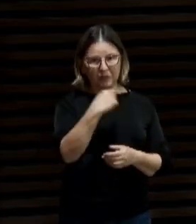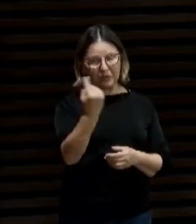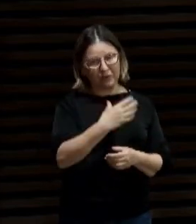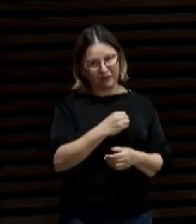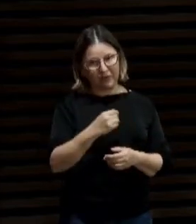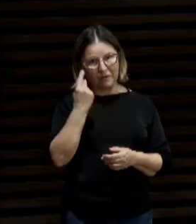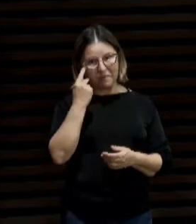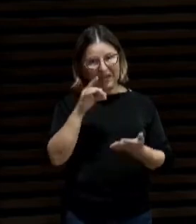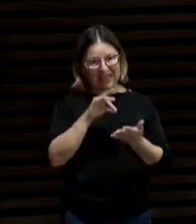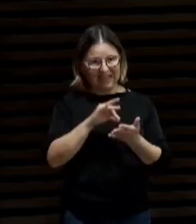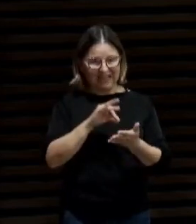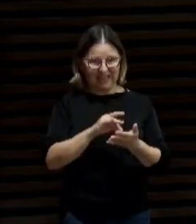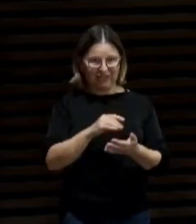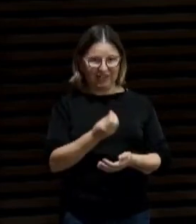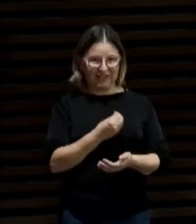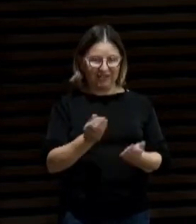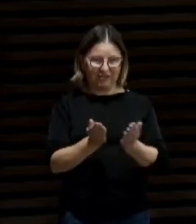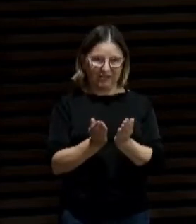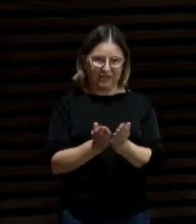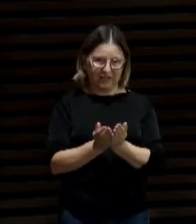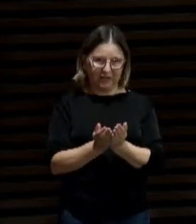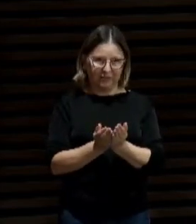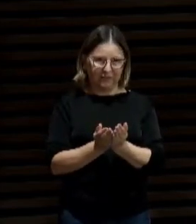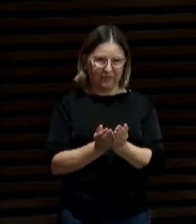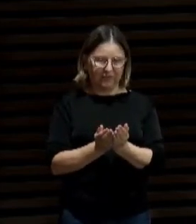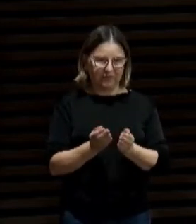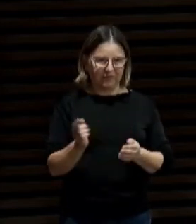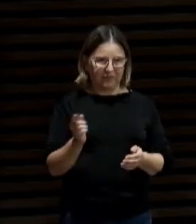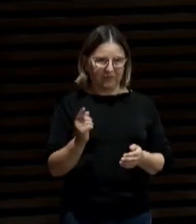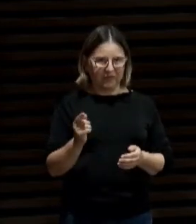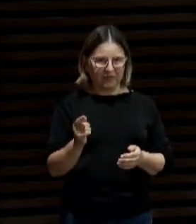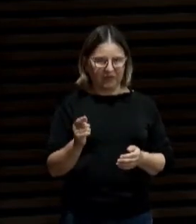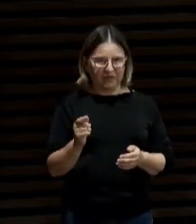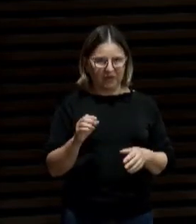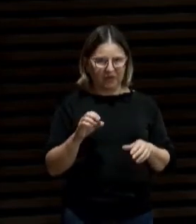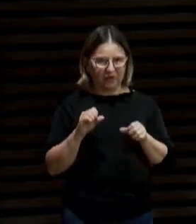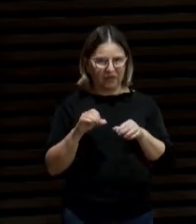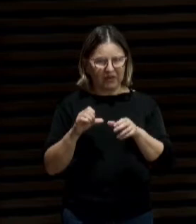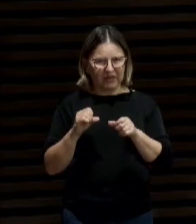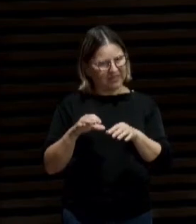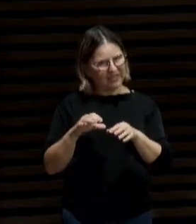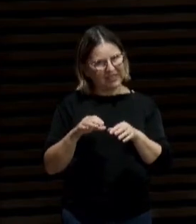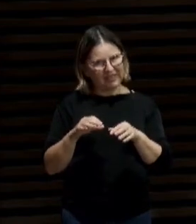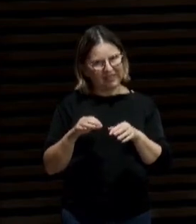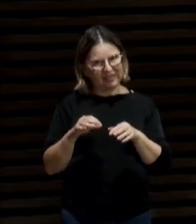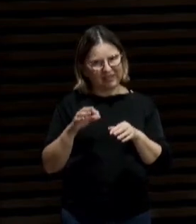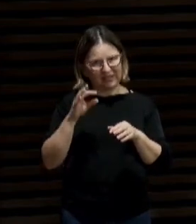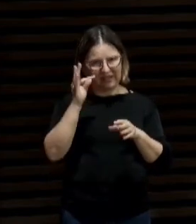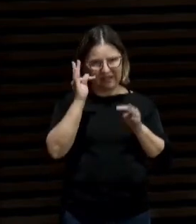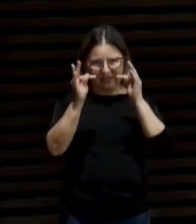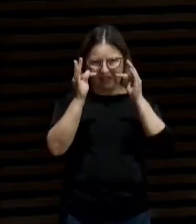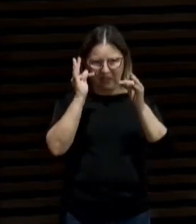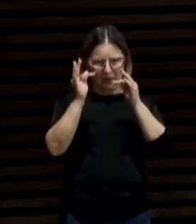cristã. Não seja um teólogo que ensina um cristianismo Disney World para os seus filhos. Lógico que você não vai aterrorizar a criança,